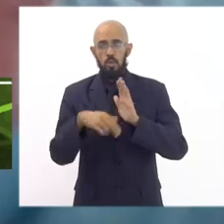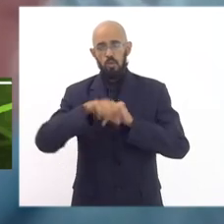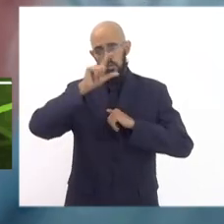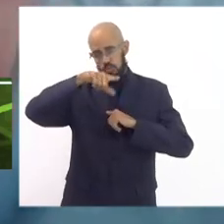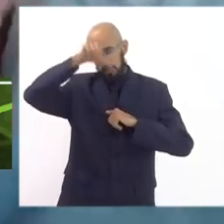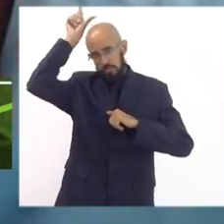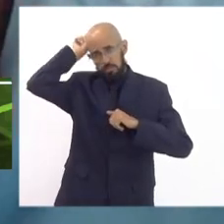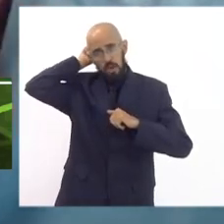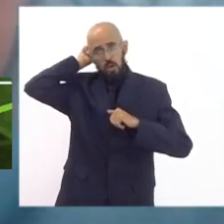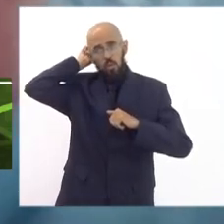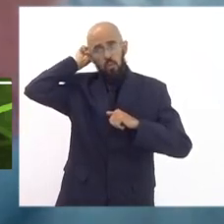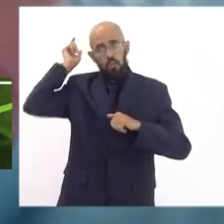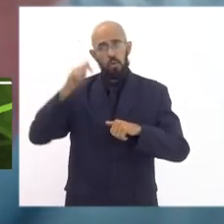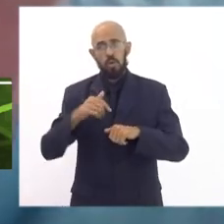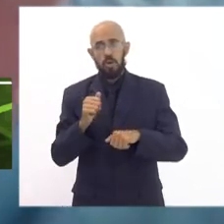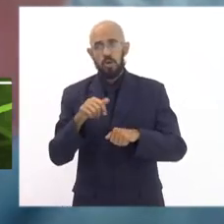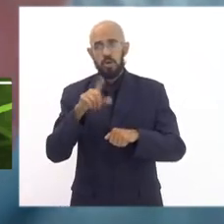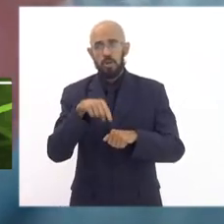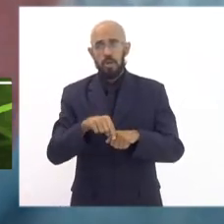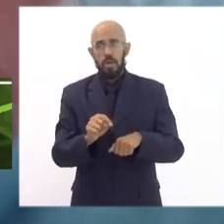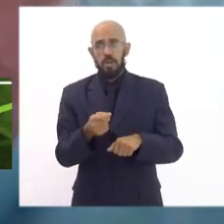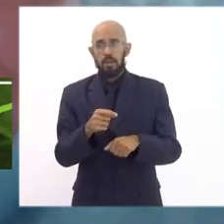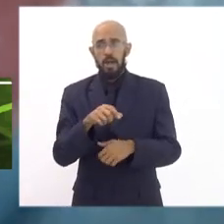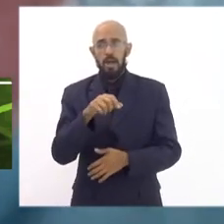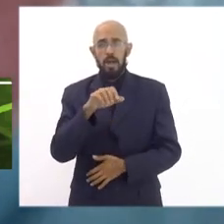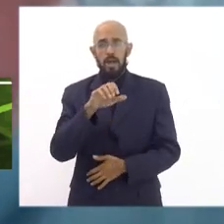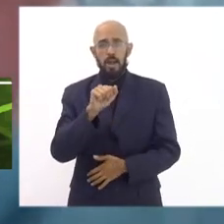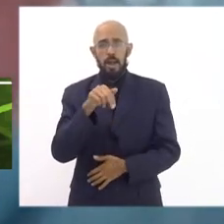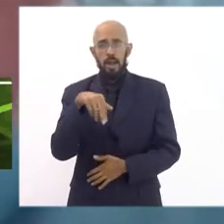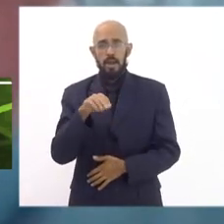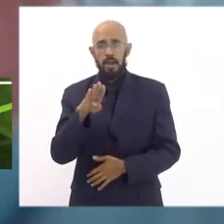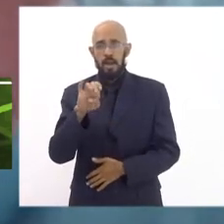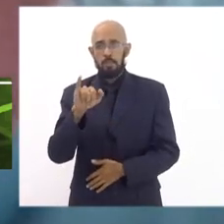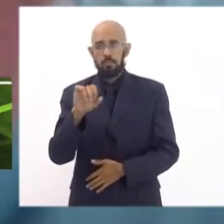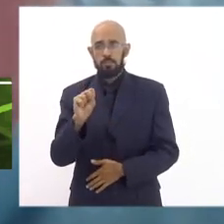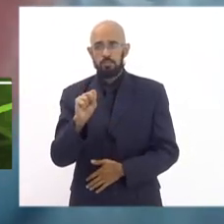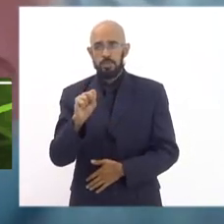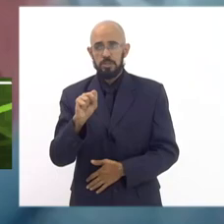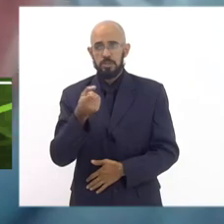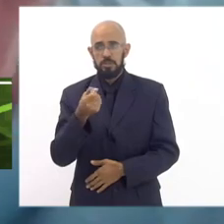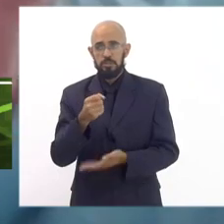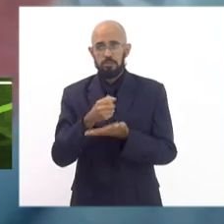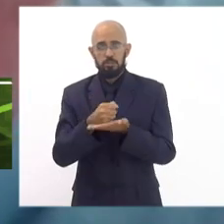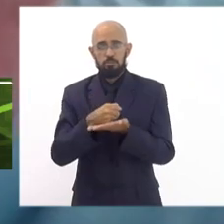Paulo, né, cannabis medicinal. E